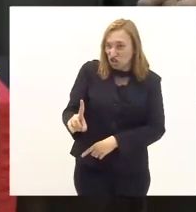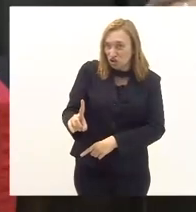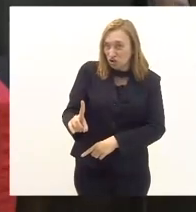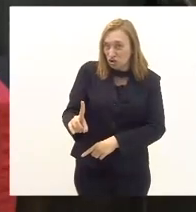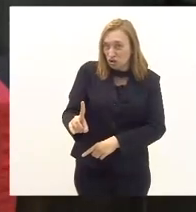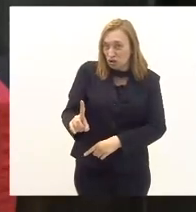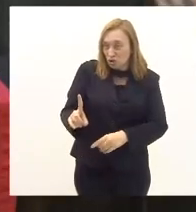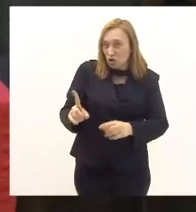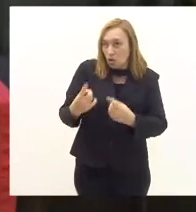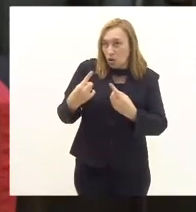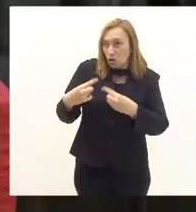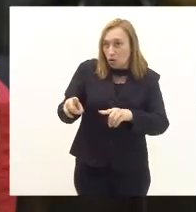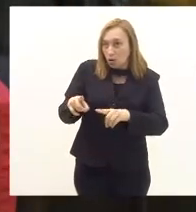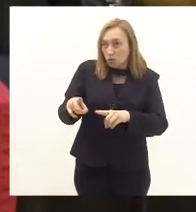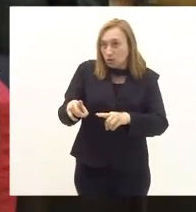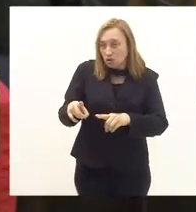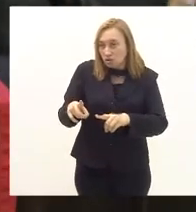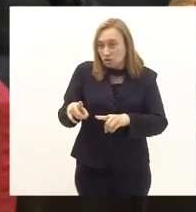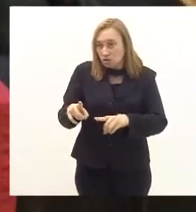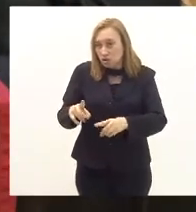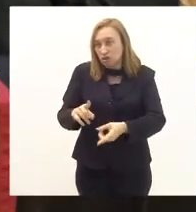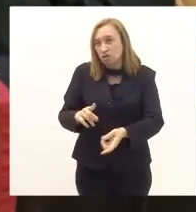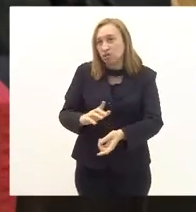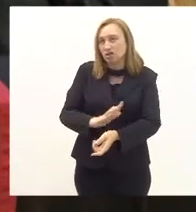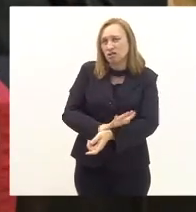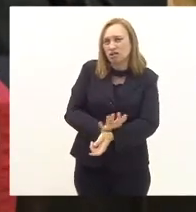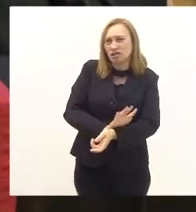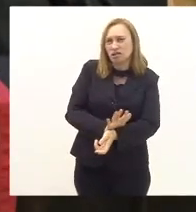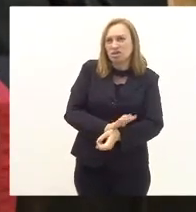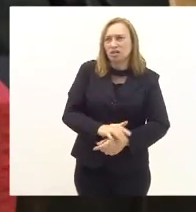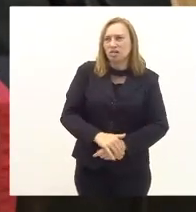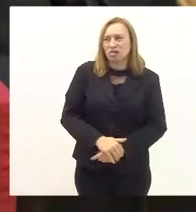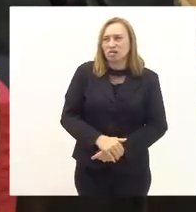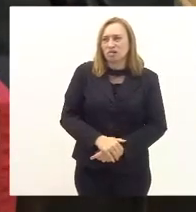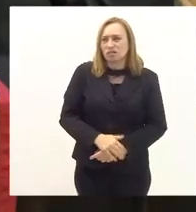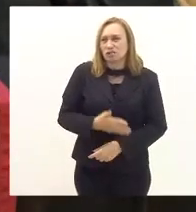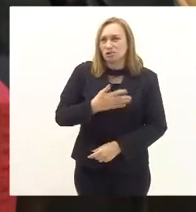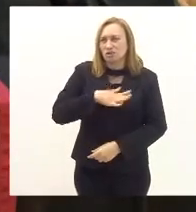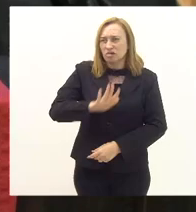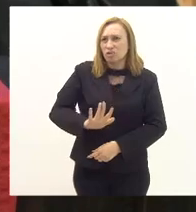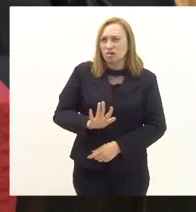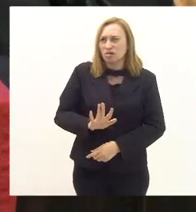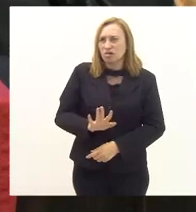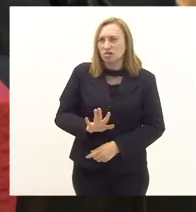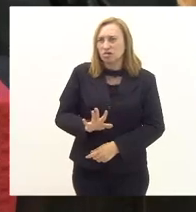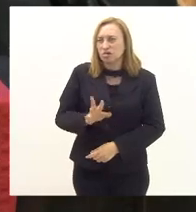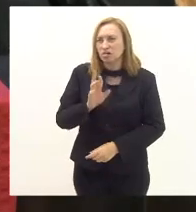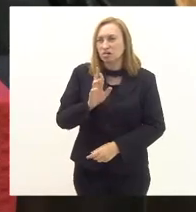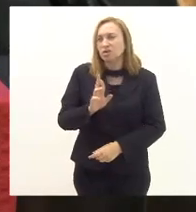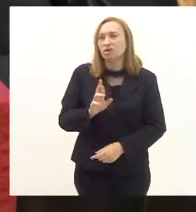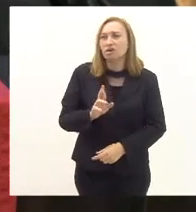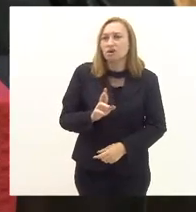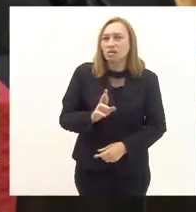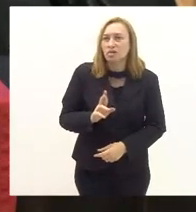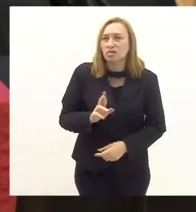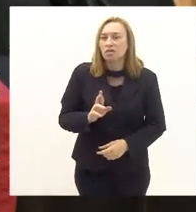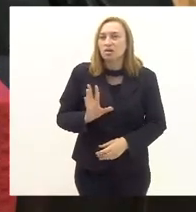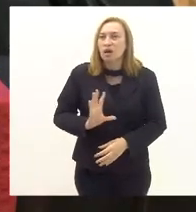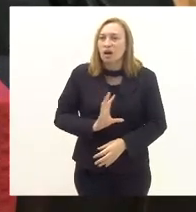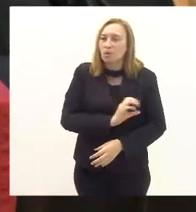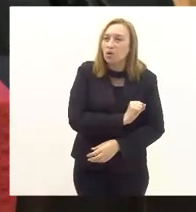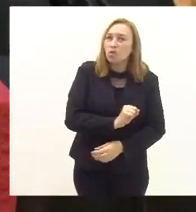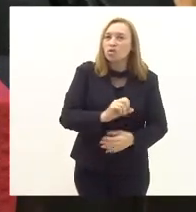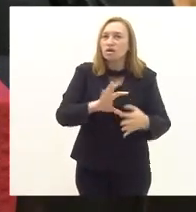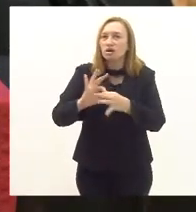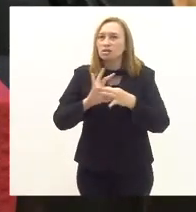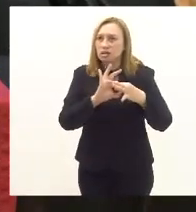contra a opressão, contra o obscurantismo e contra o ódio. Vamos responder sempre com amor, com a